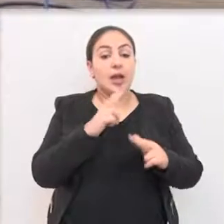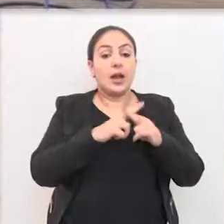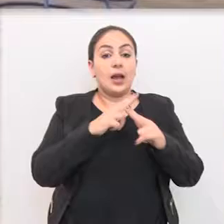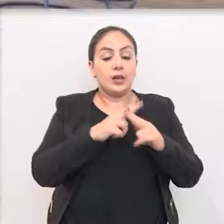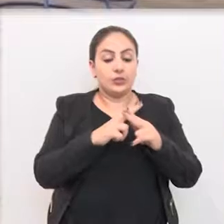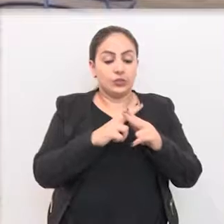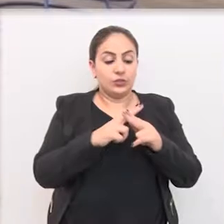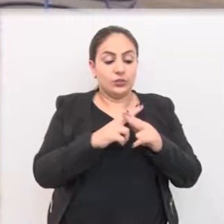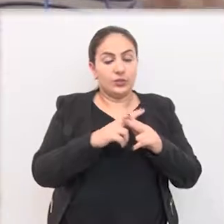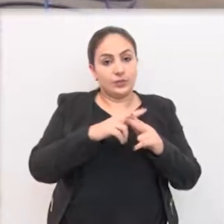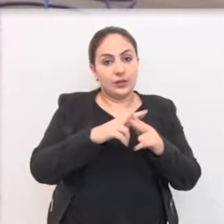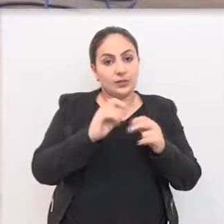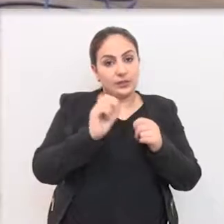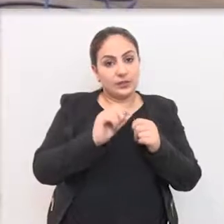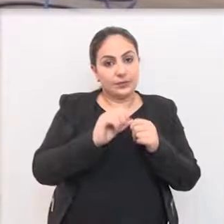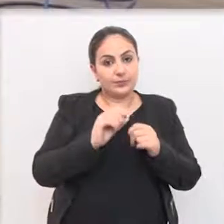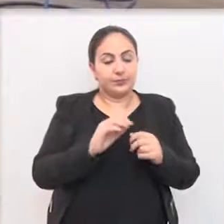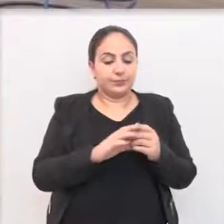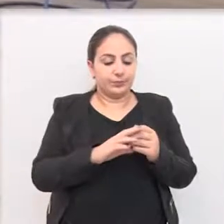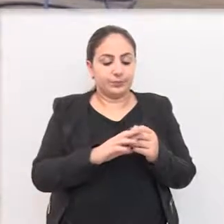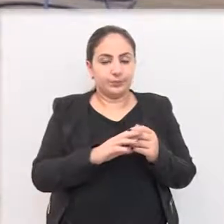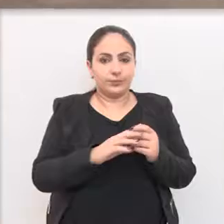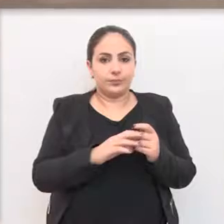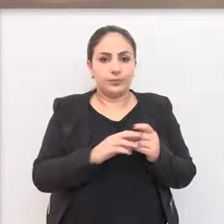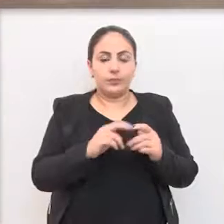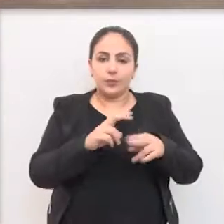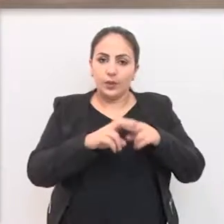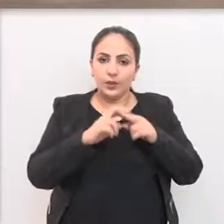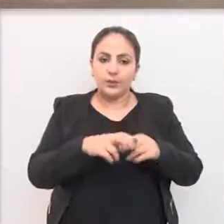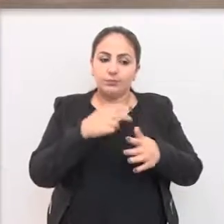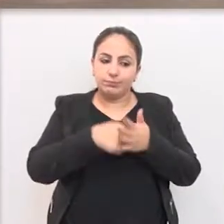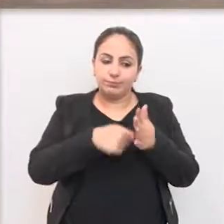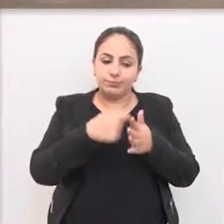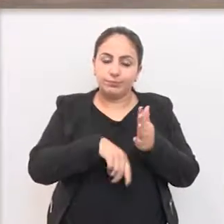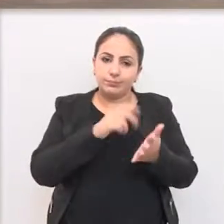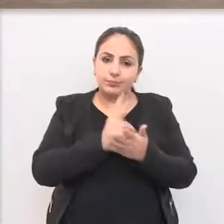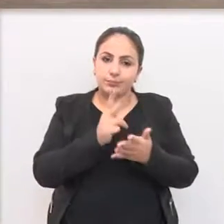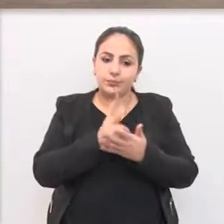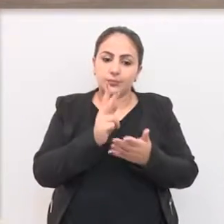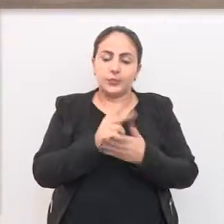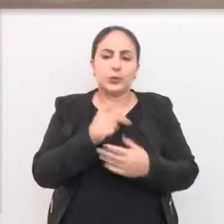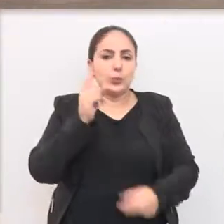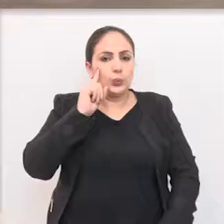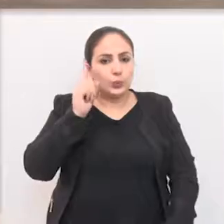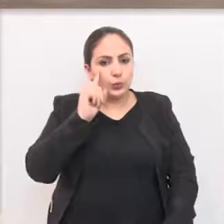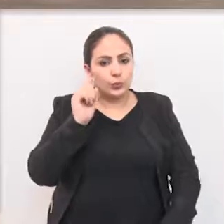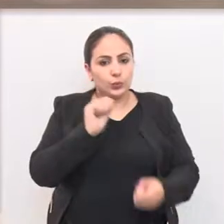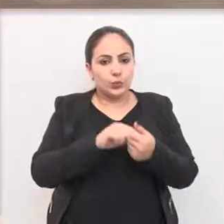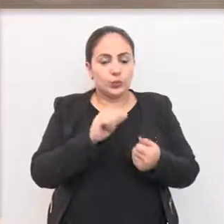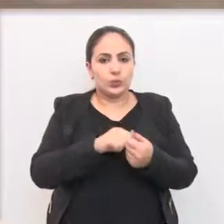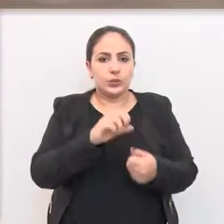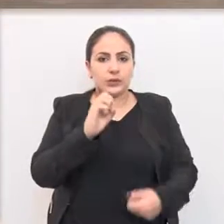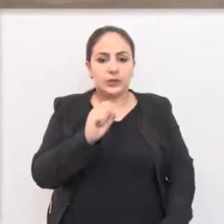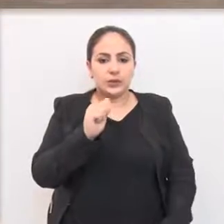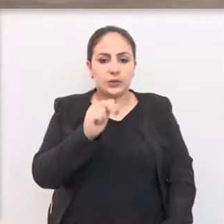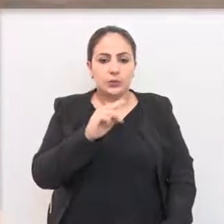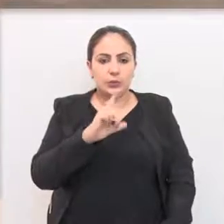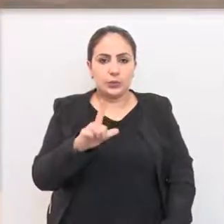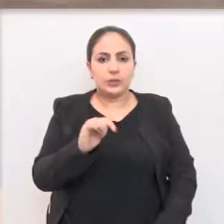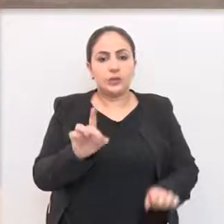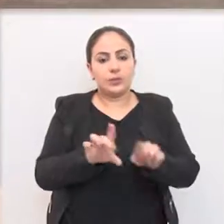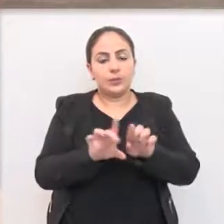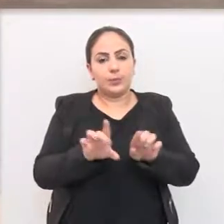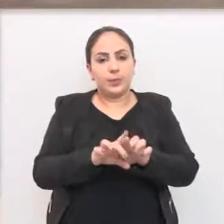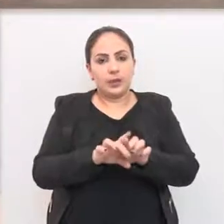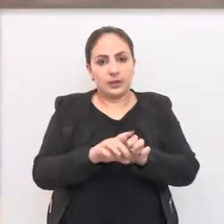a Caixa Econômica Federal vai nos oferecer, né? Então a luta vai continuar dia a dia junto com o Saul